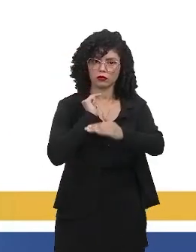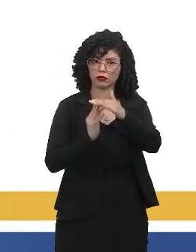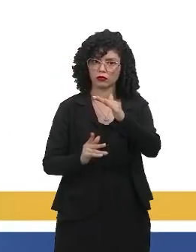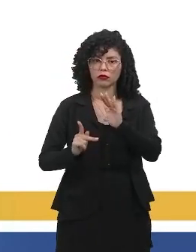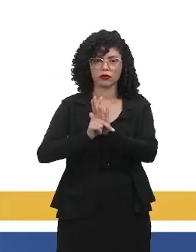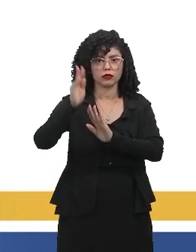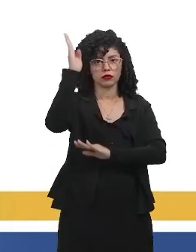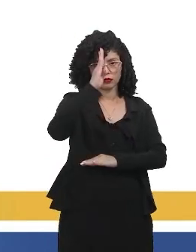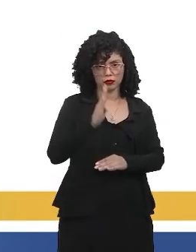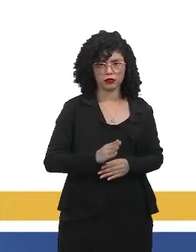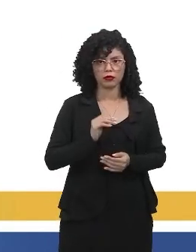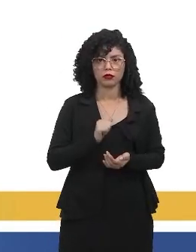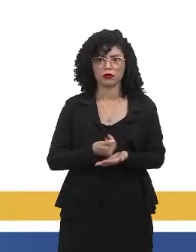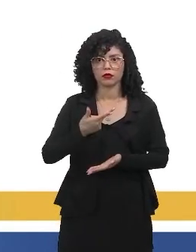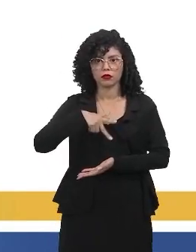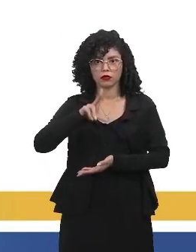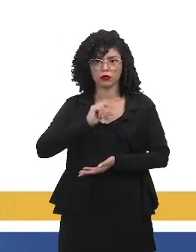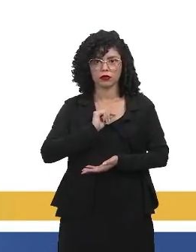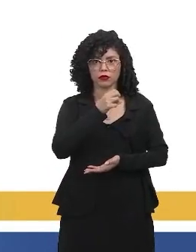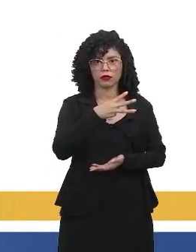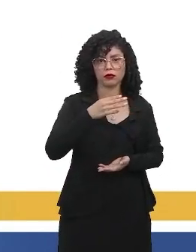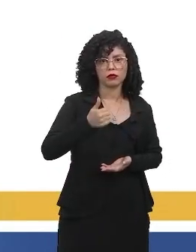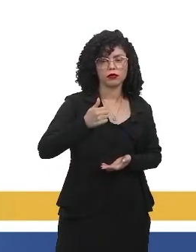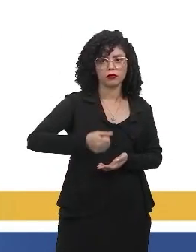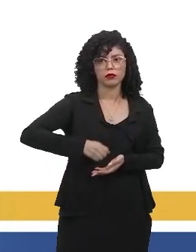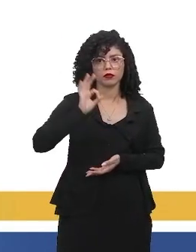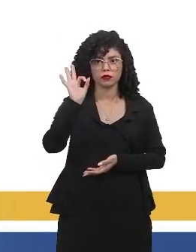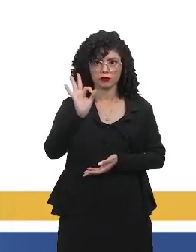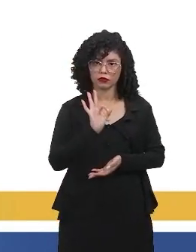para o Brasil. Portugal vem com 31%,